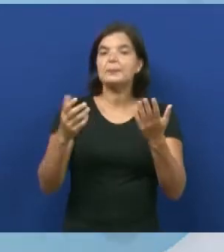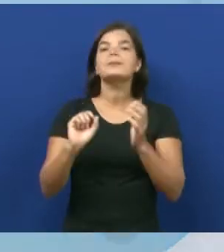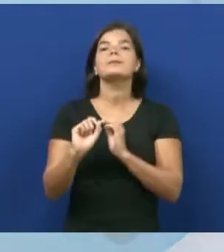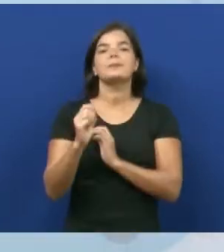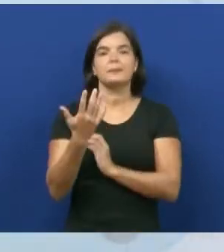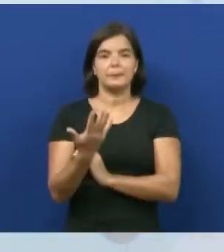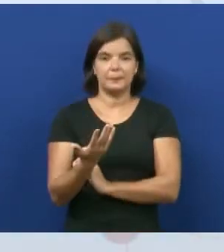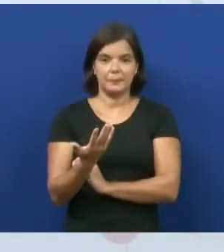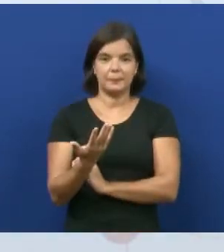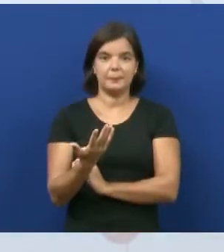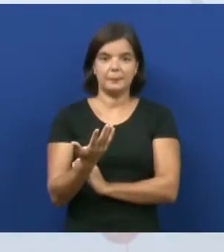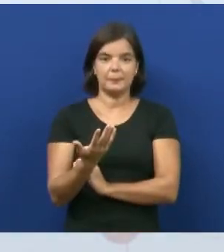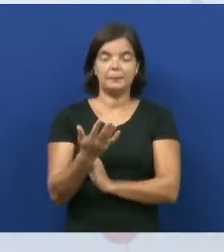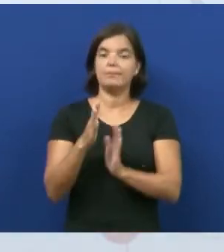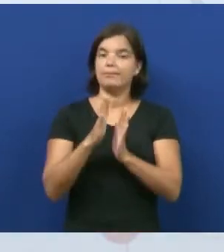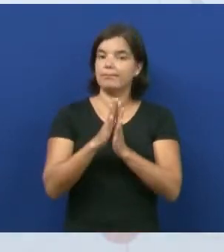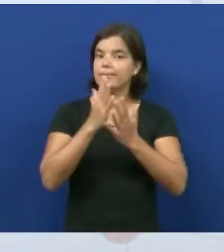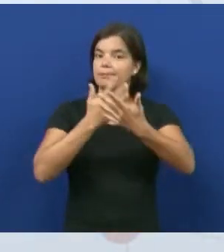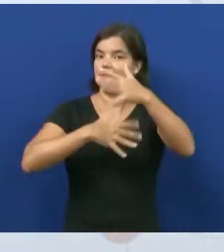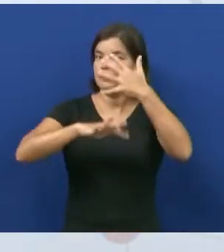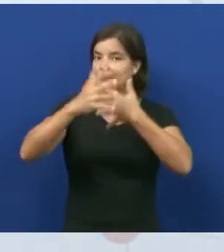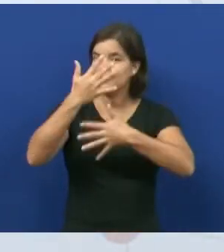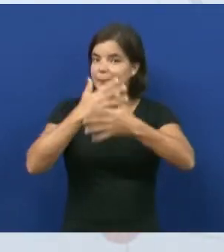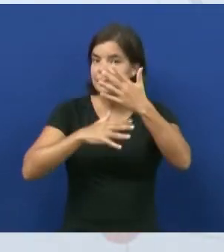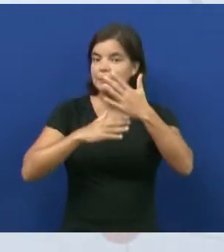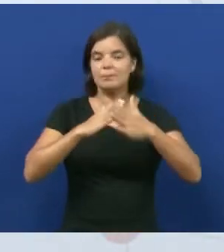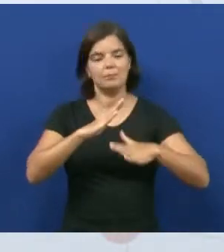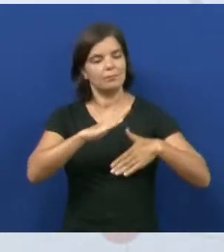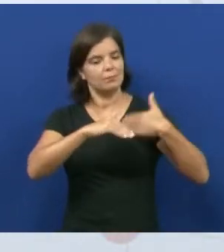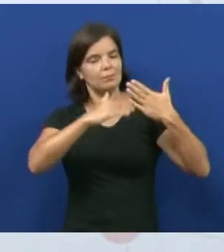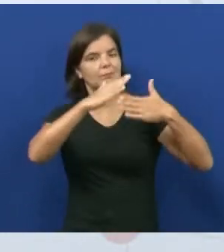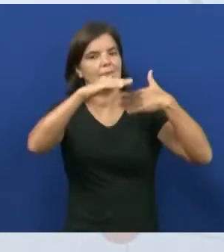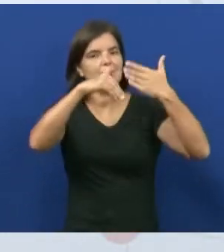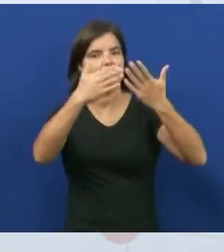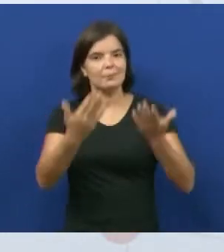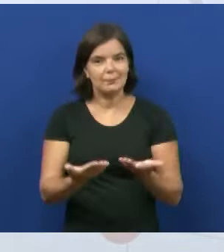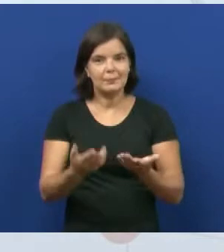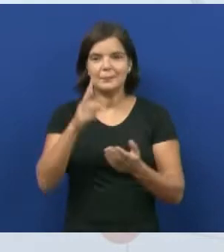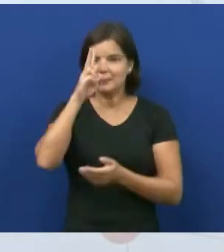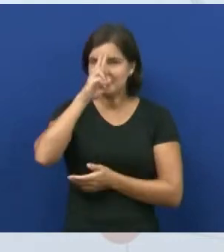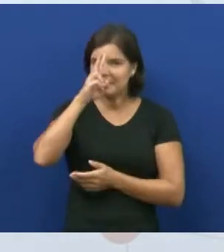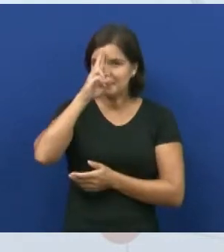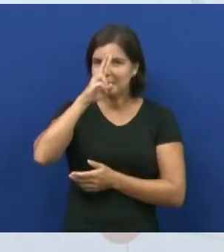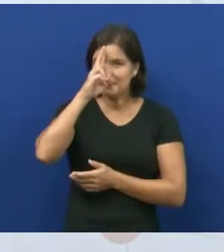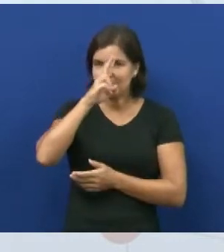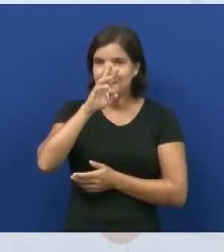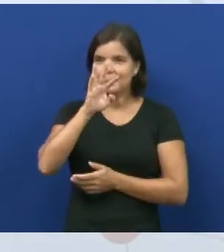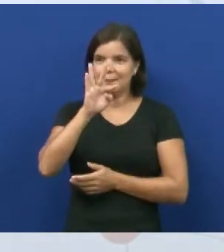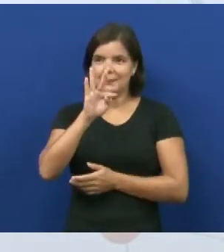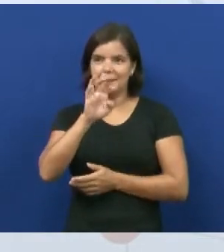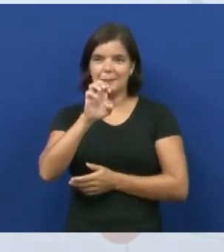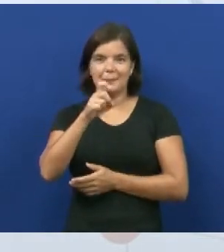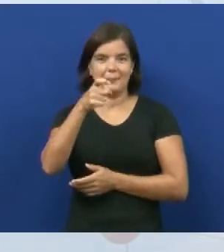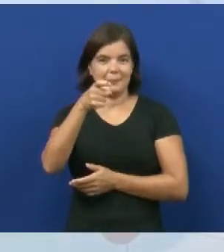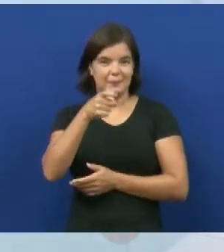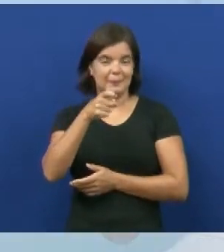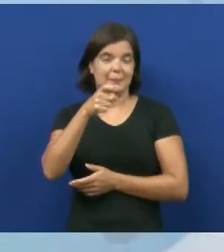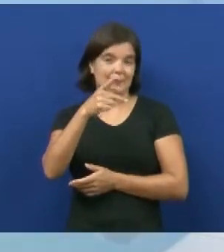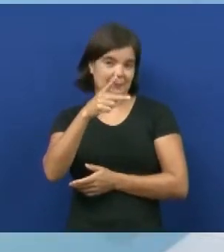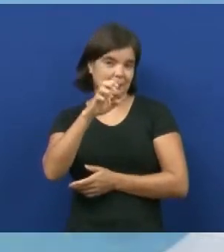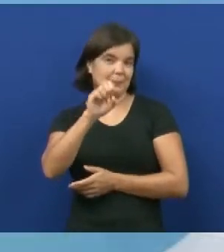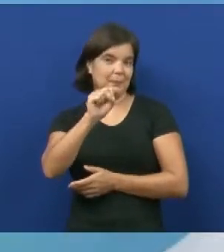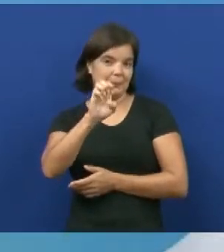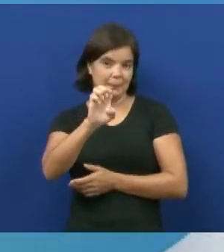que acontece? Essas celebrações elas foram evoluindo. Lembram de Téspes? Téspes